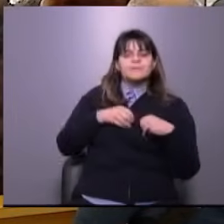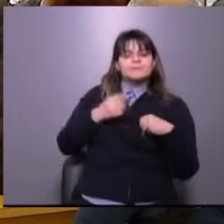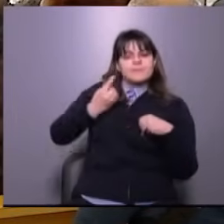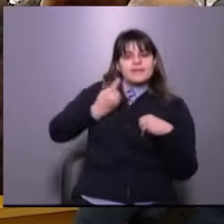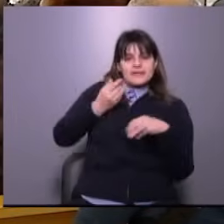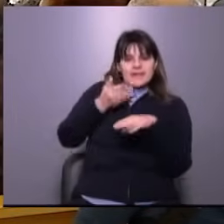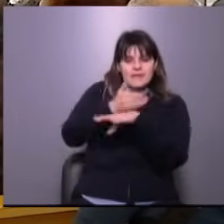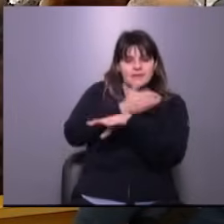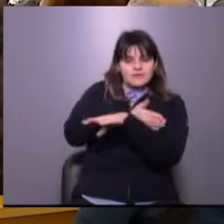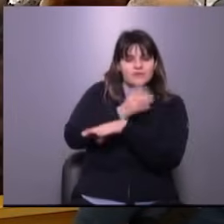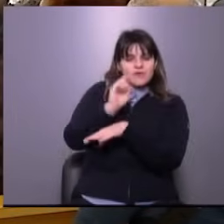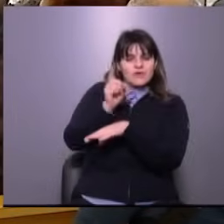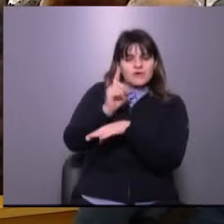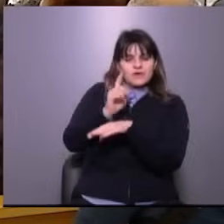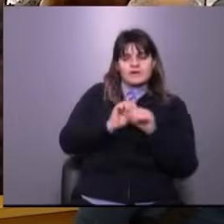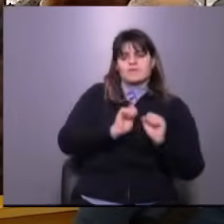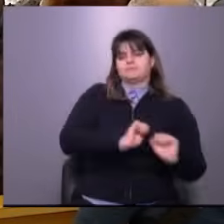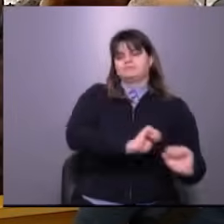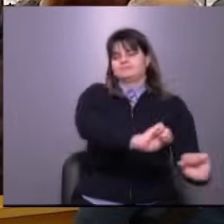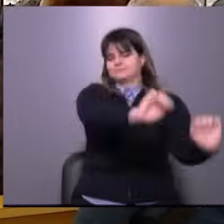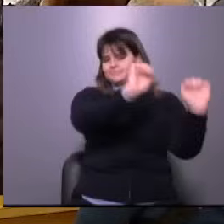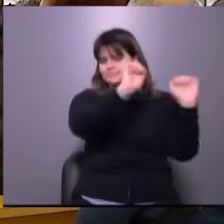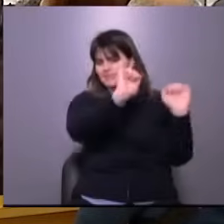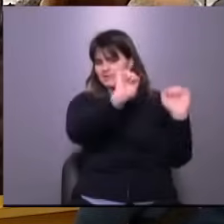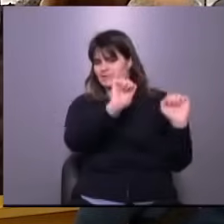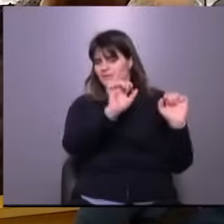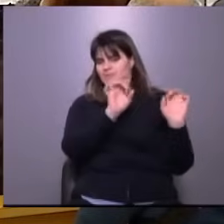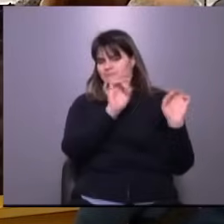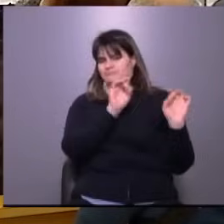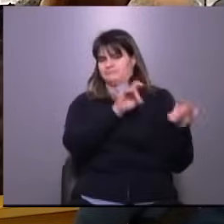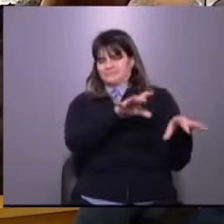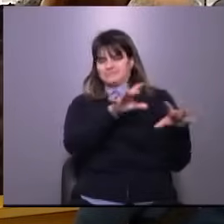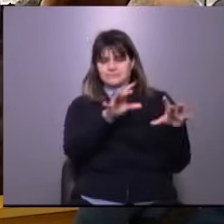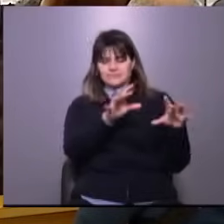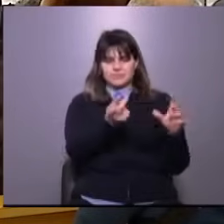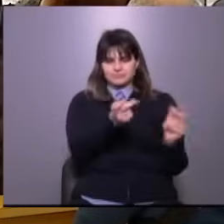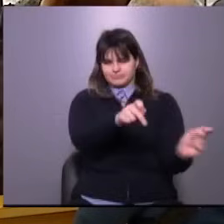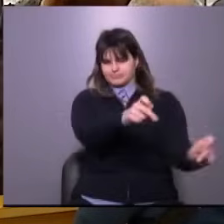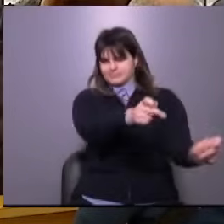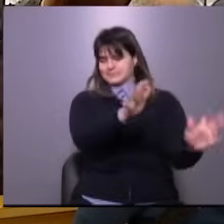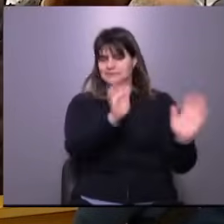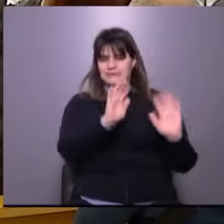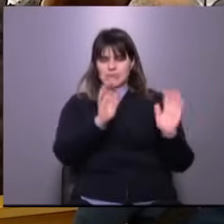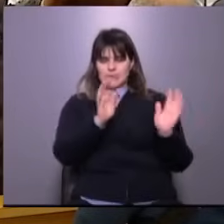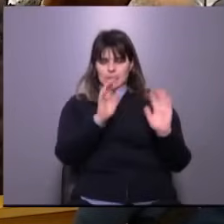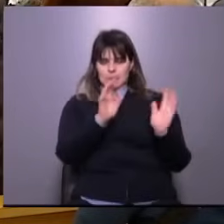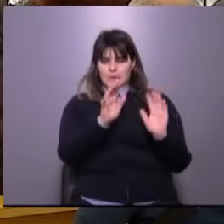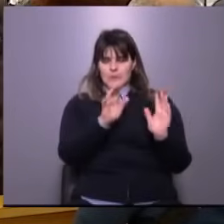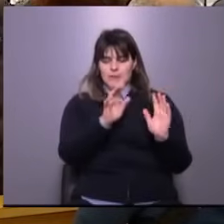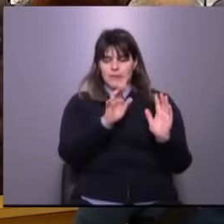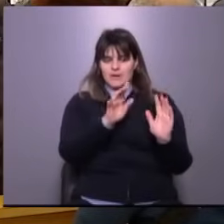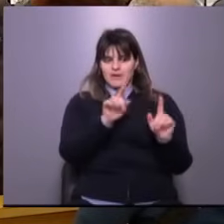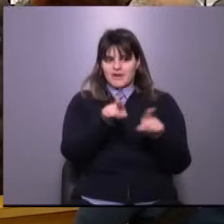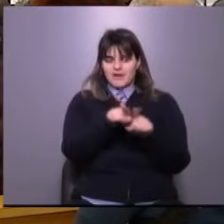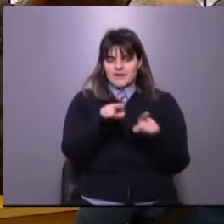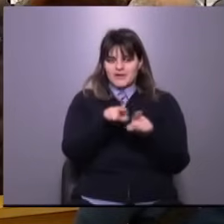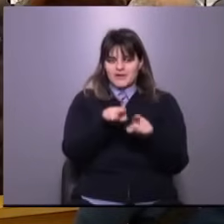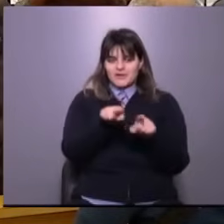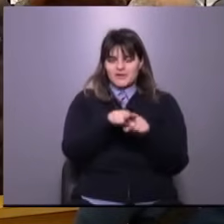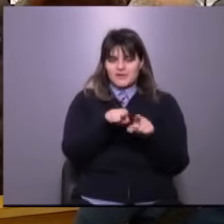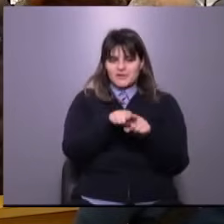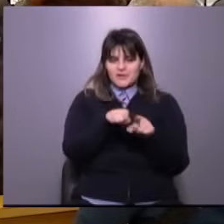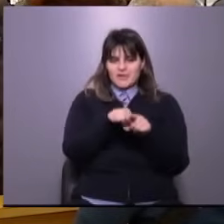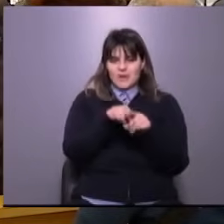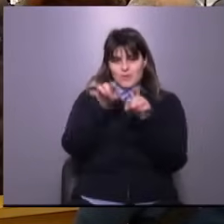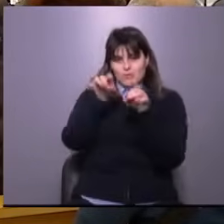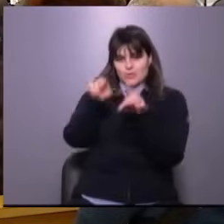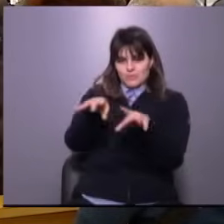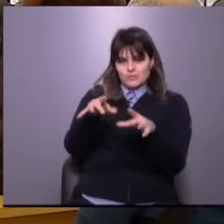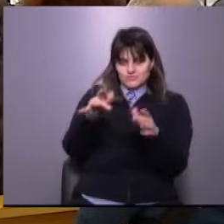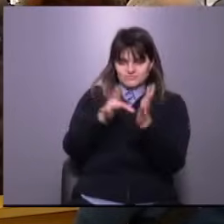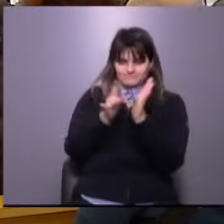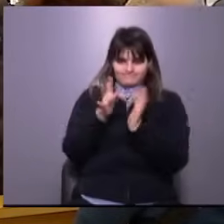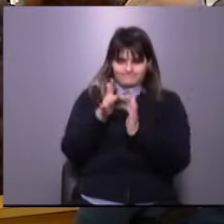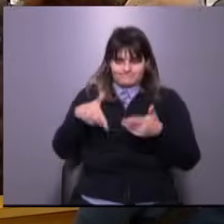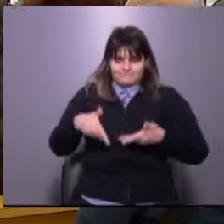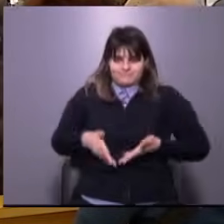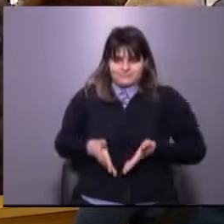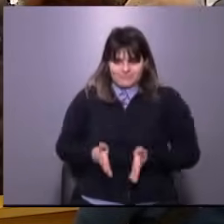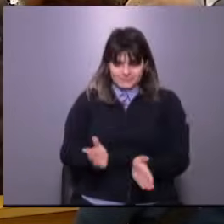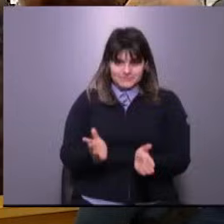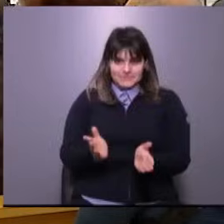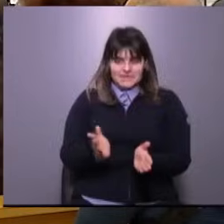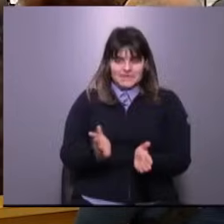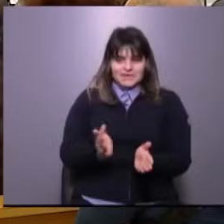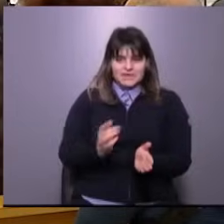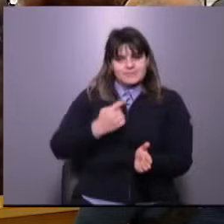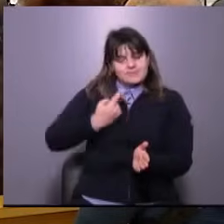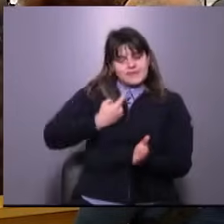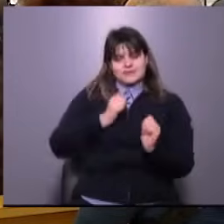que nós afastemos e removamos tudo o que possa ser obstáculo a que a fonte da nossa alegria nasça